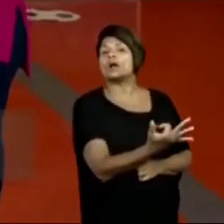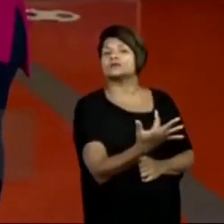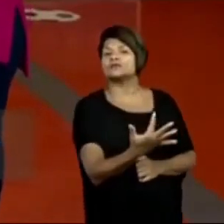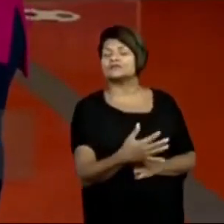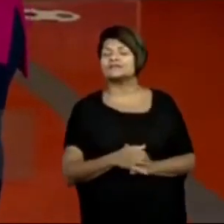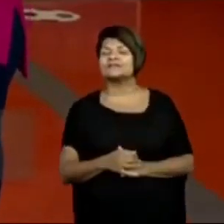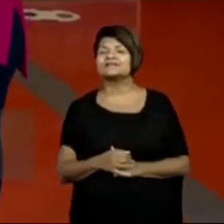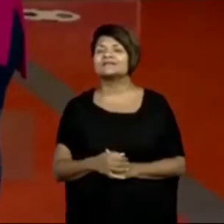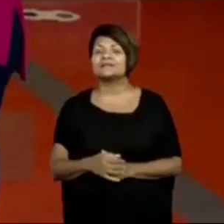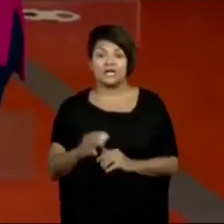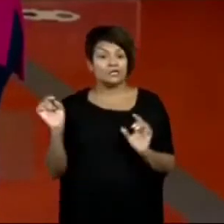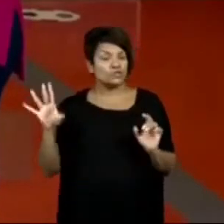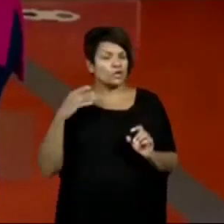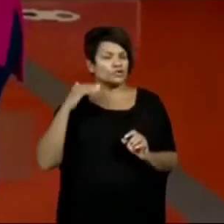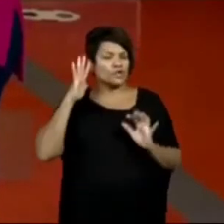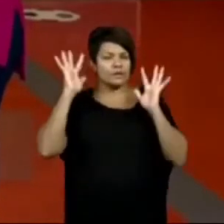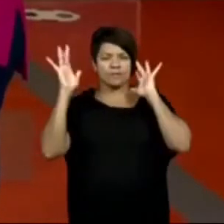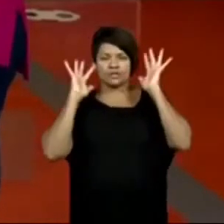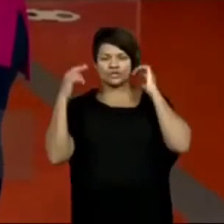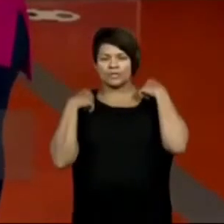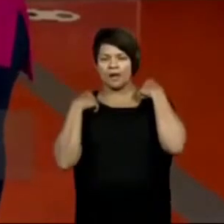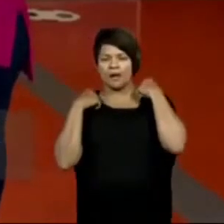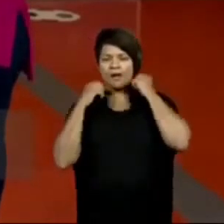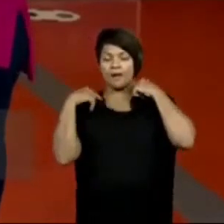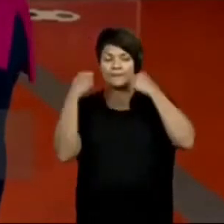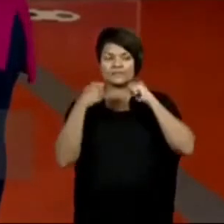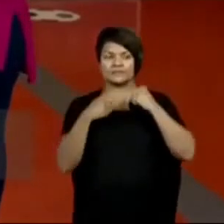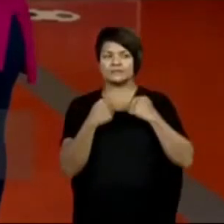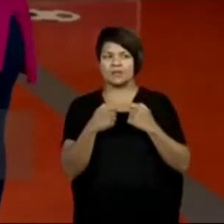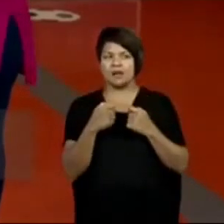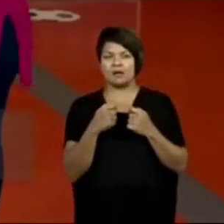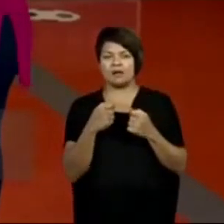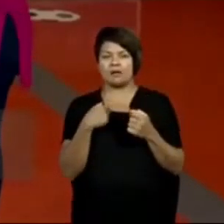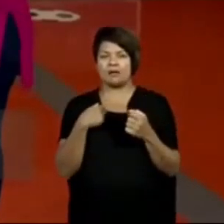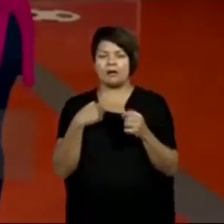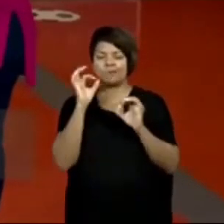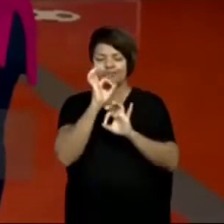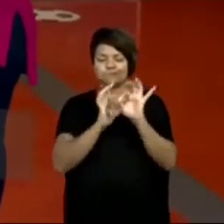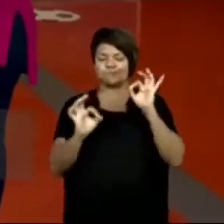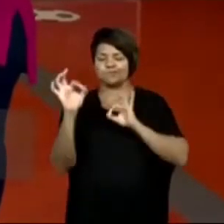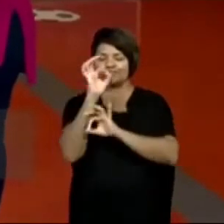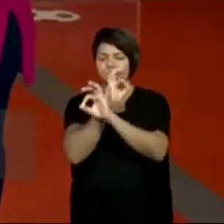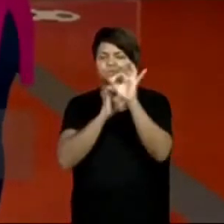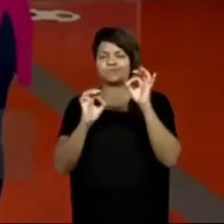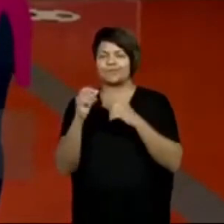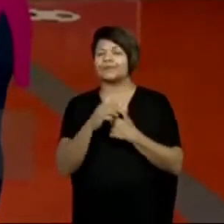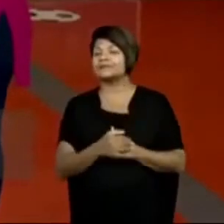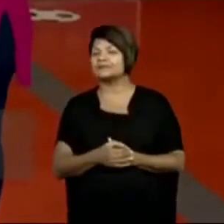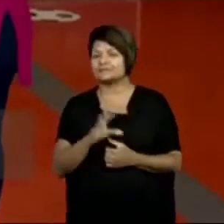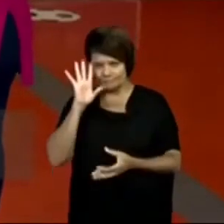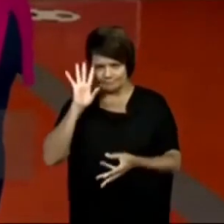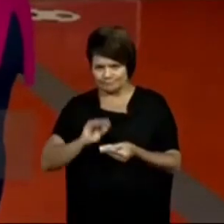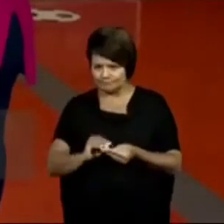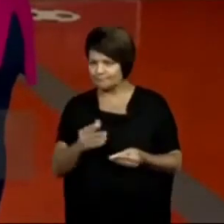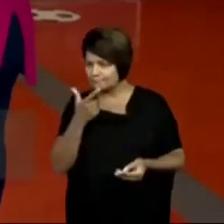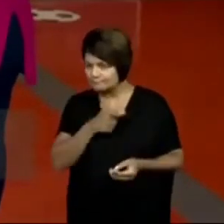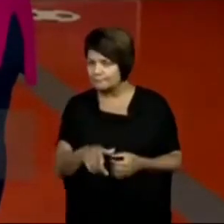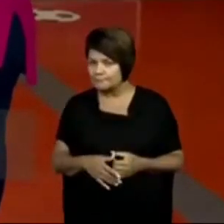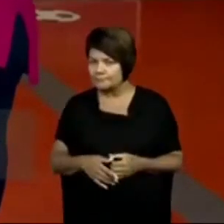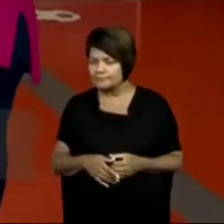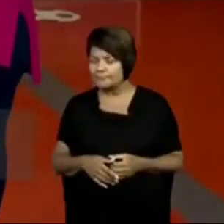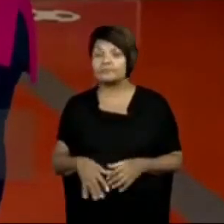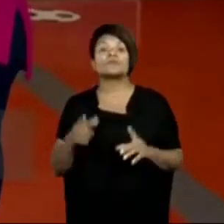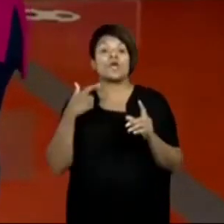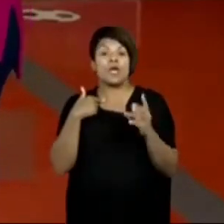os esquemas a gente consegue identificar ou a gente precisa contar as bolinhas que nós falamos que são os jogadores? O que você acha, Fran? Vou fazer